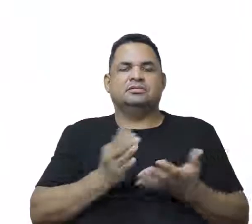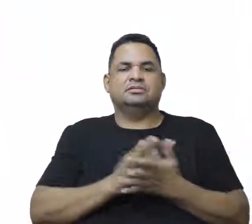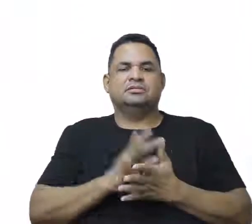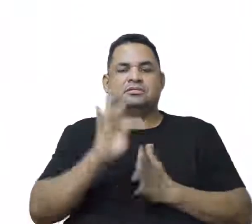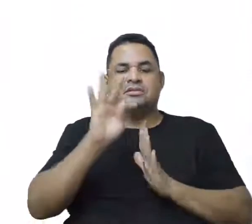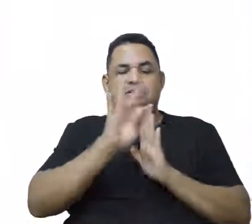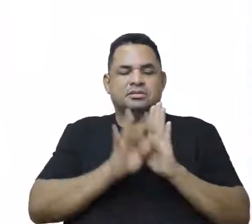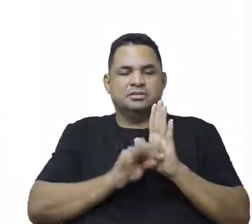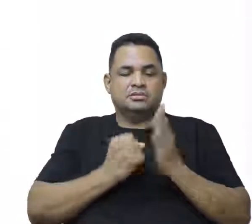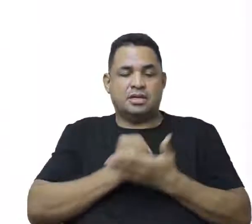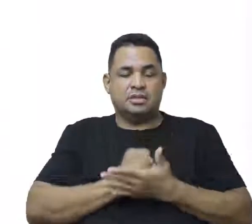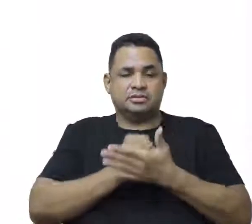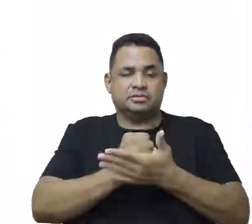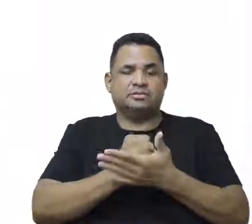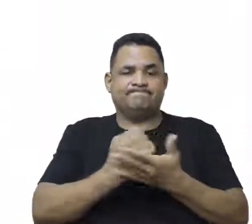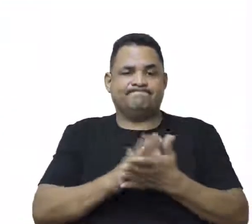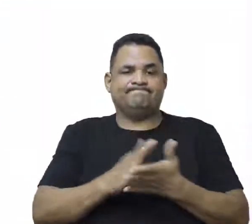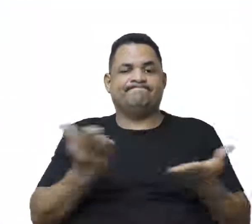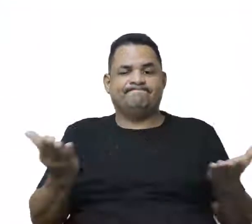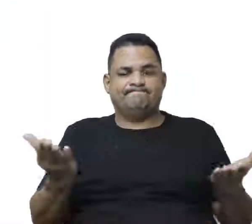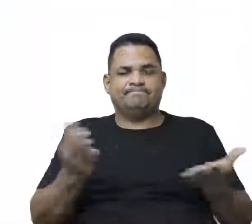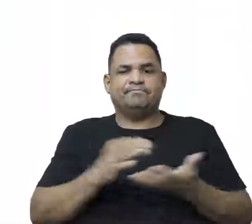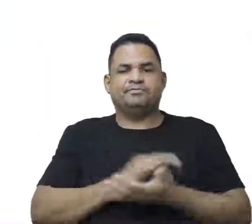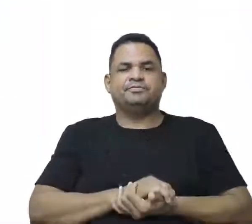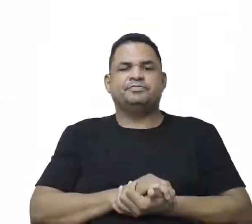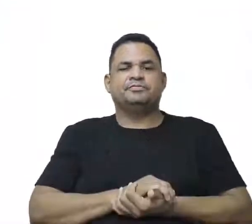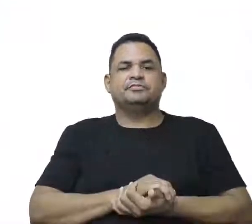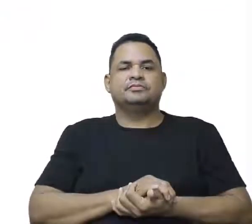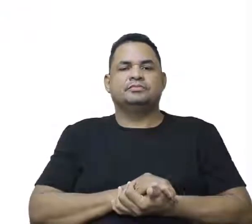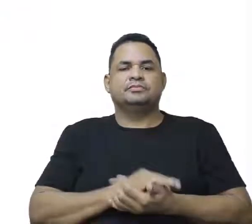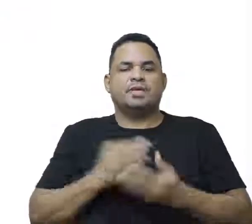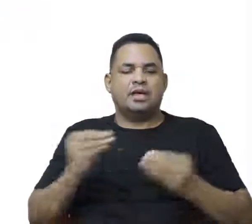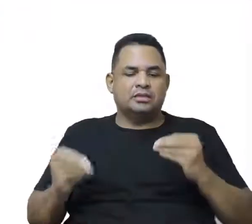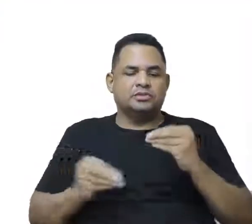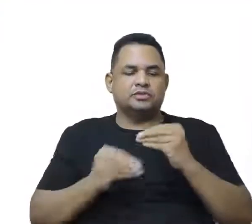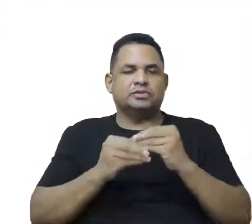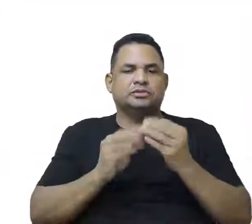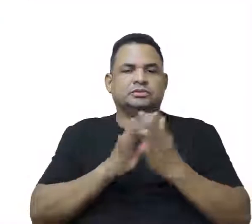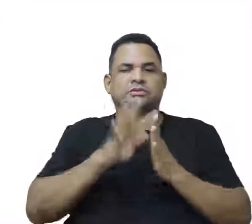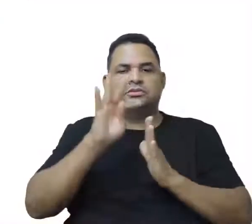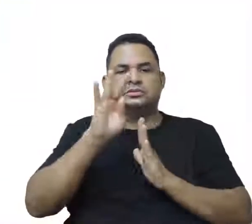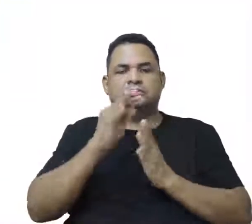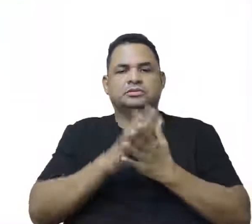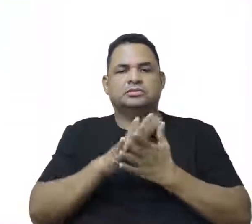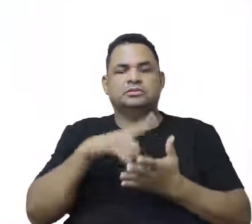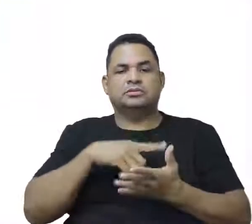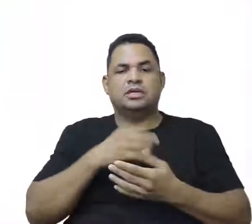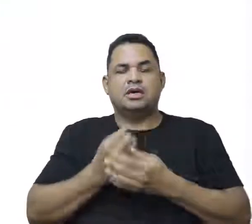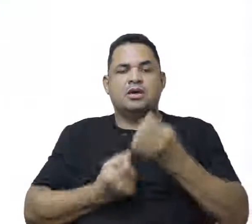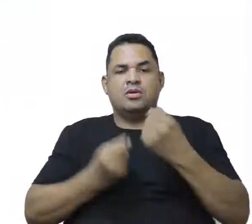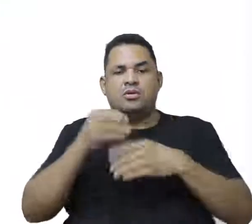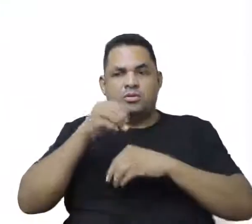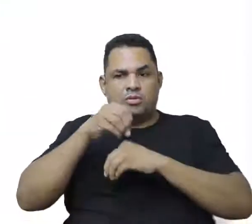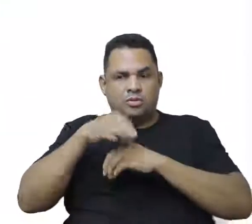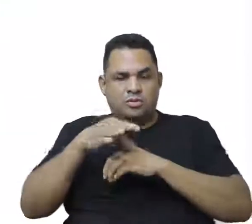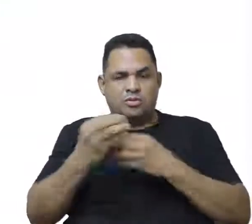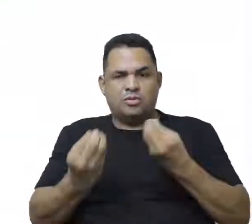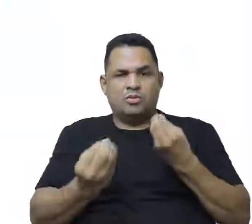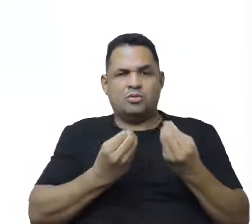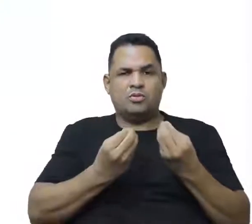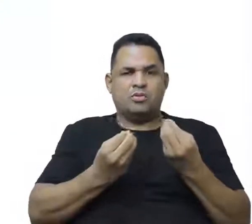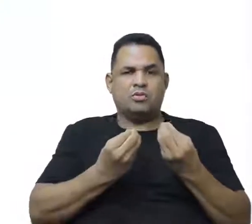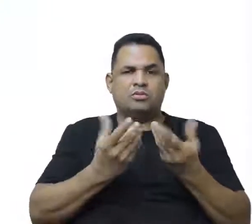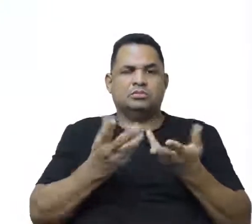de apoio, ele ajuda muito nesse enriquecimento do texto. Então, a gente tem algumas dicas de como que